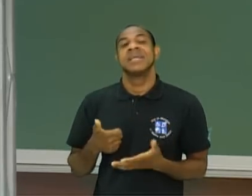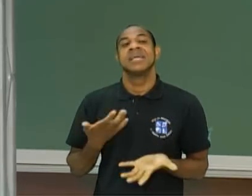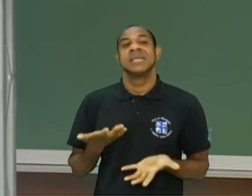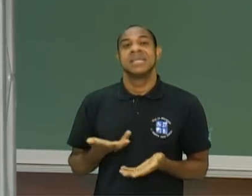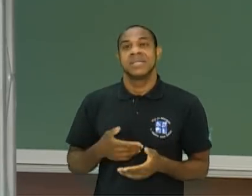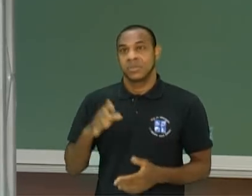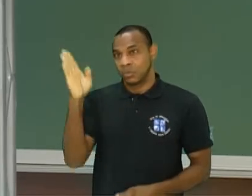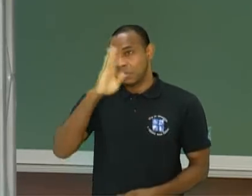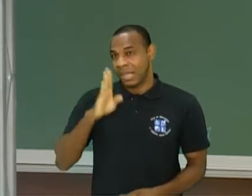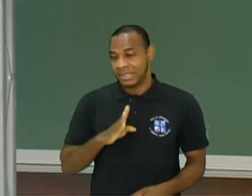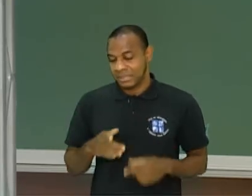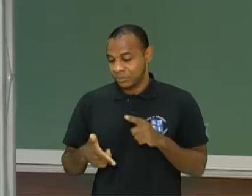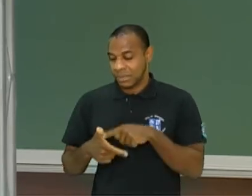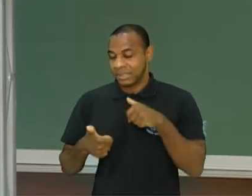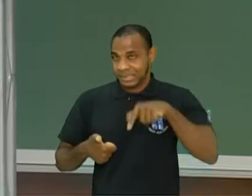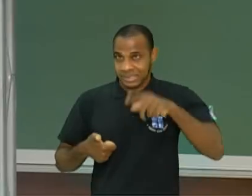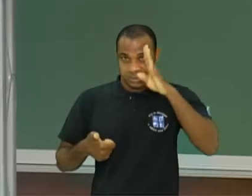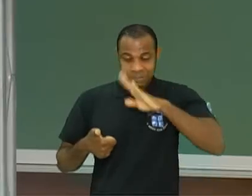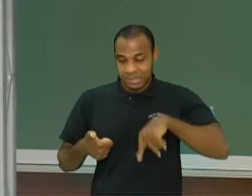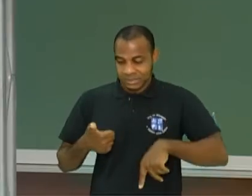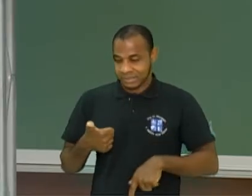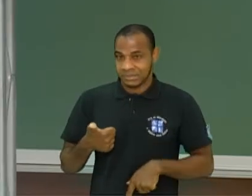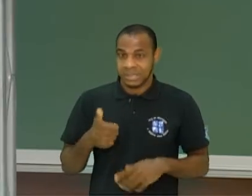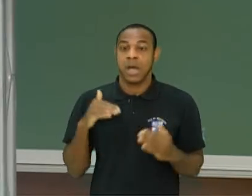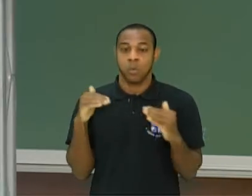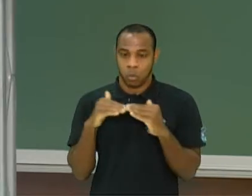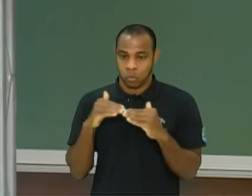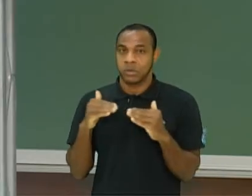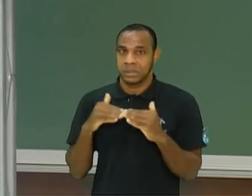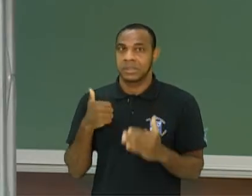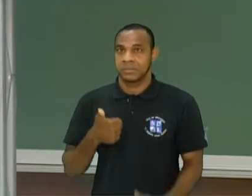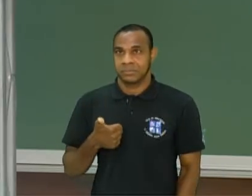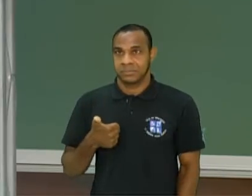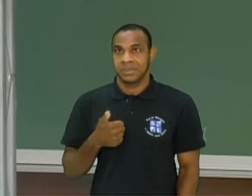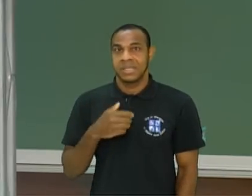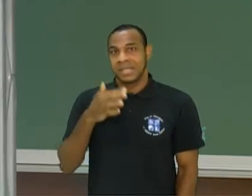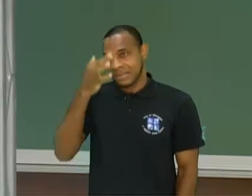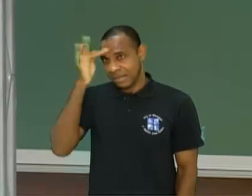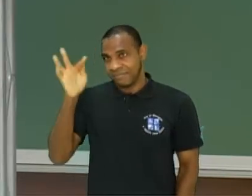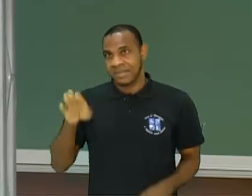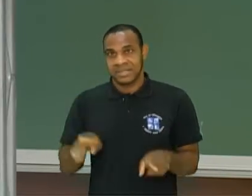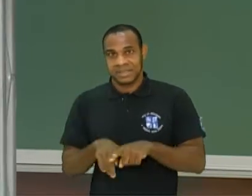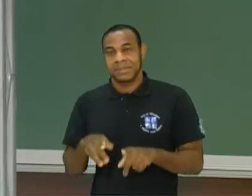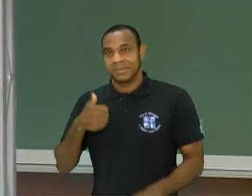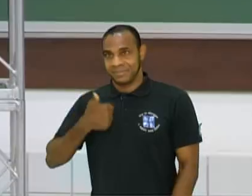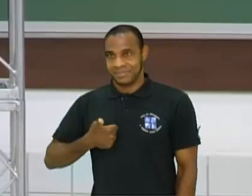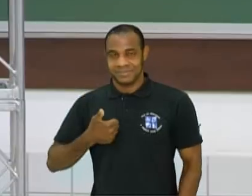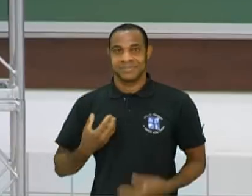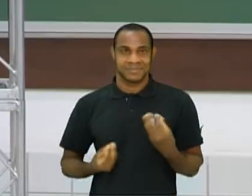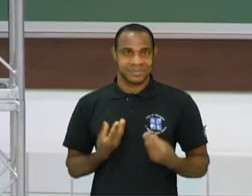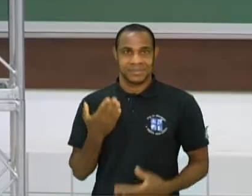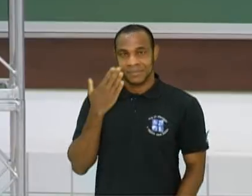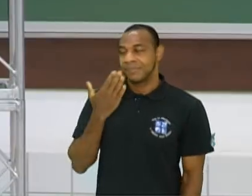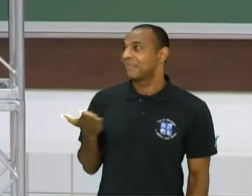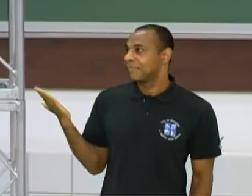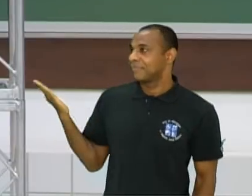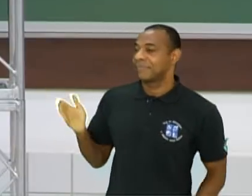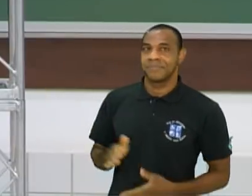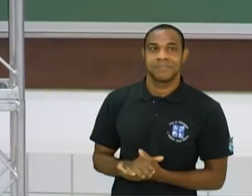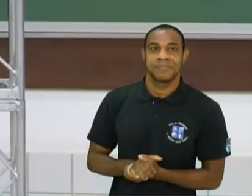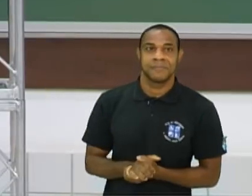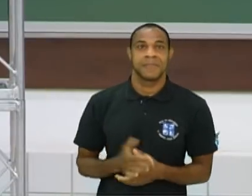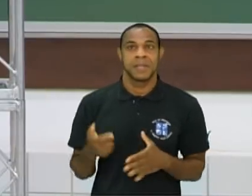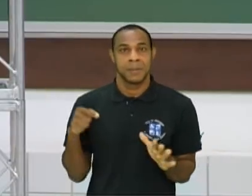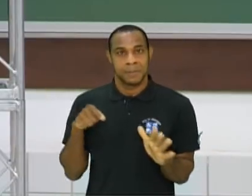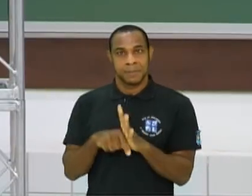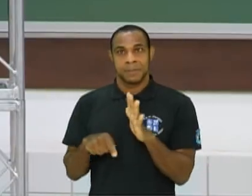significa que eu estou concordando com alguma coisa e na França ele significa número 1. Bom, agora nós vamos para o nosso quiz, vocês já sabem